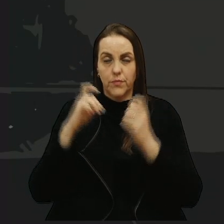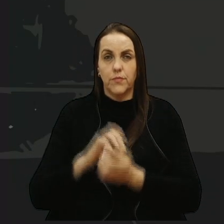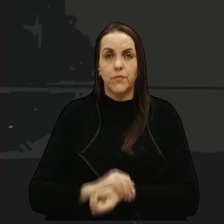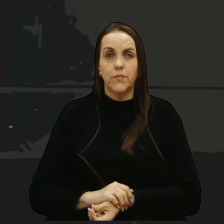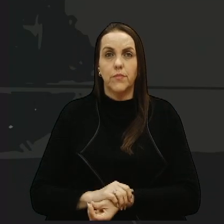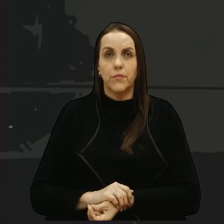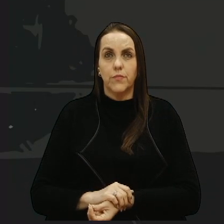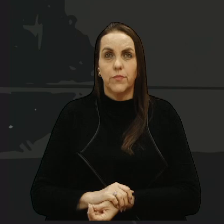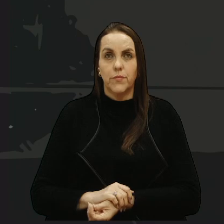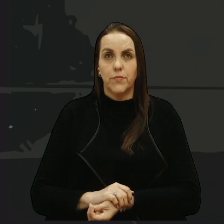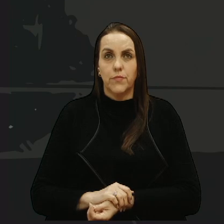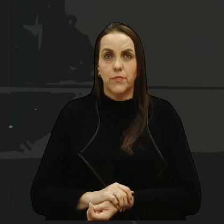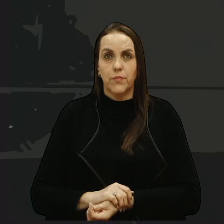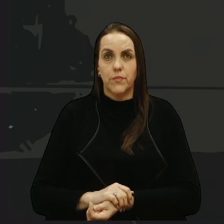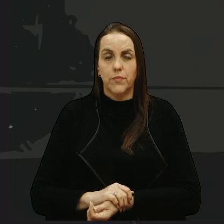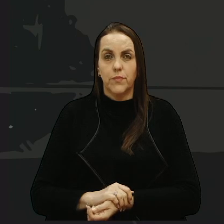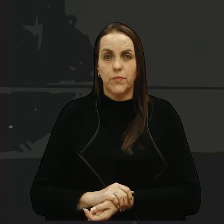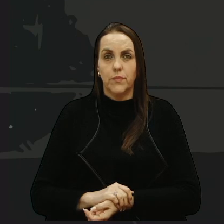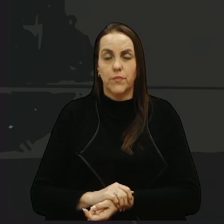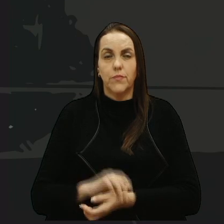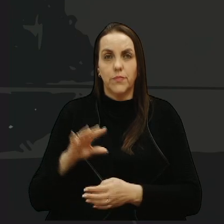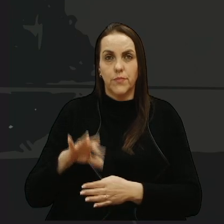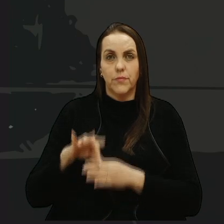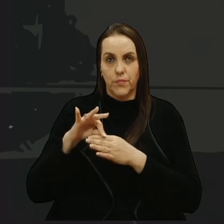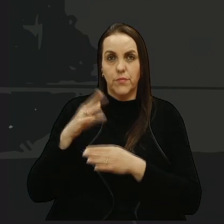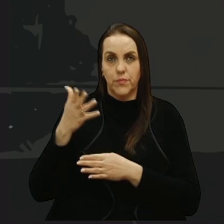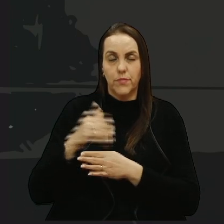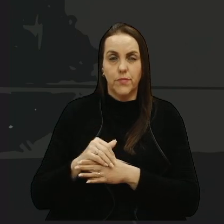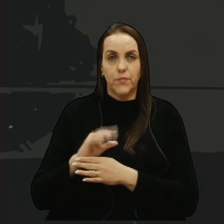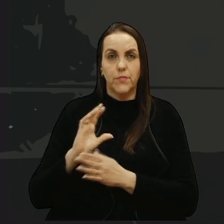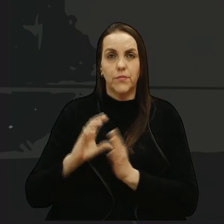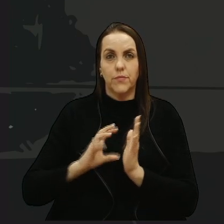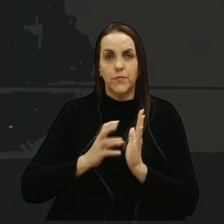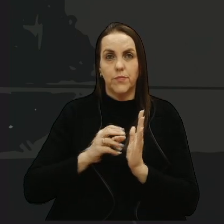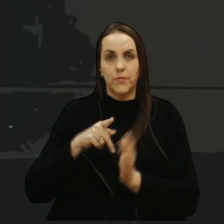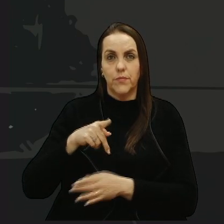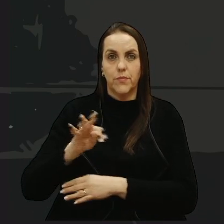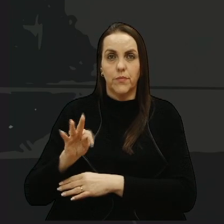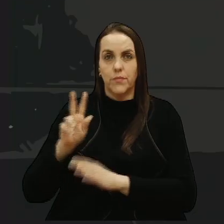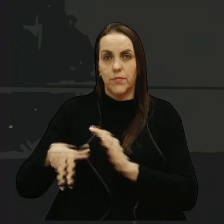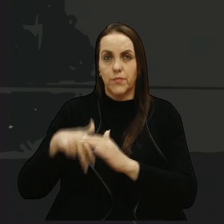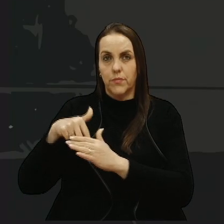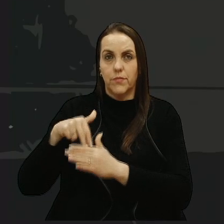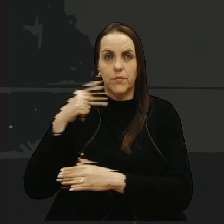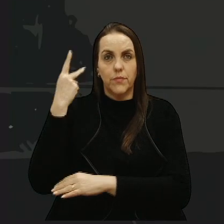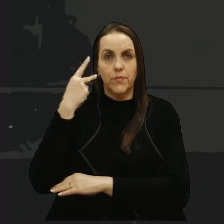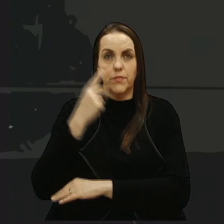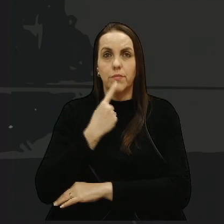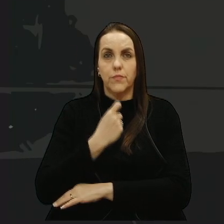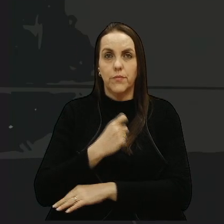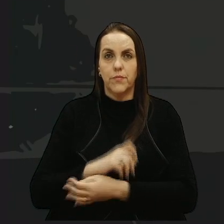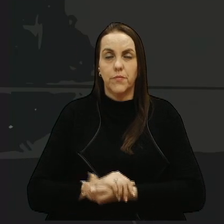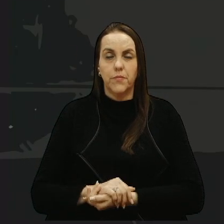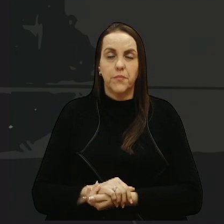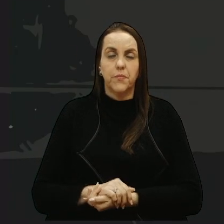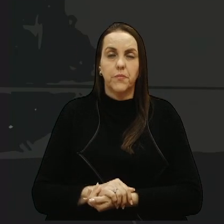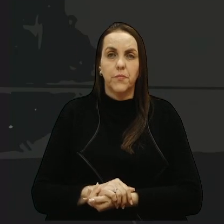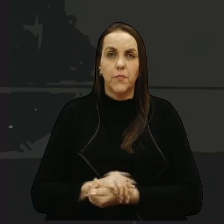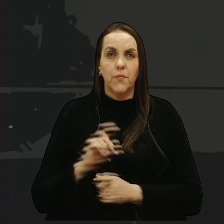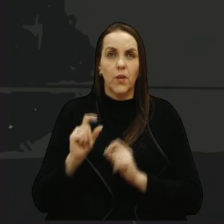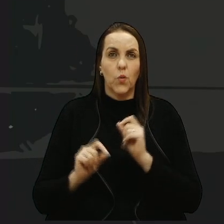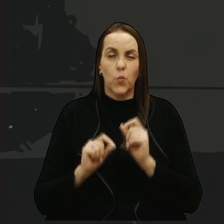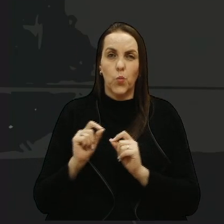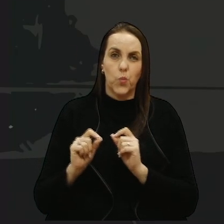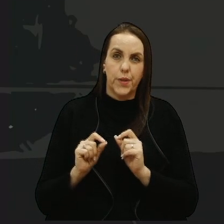uma declaração de líder. Segue em declaração de líder a bancada do PT da tribuna Rose Frigieri. O que